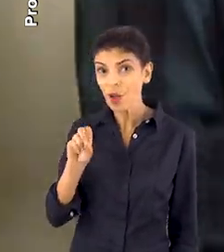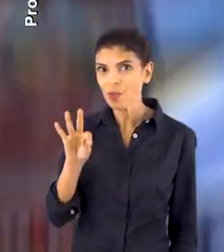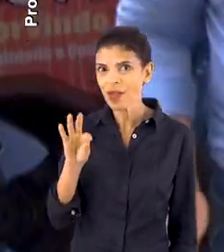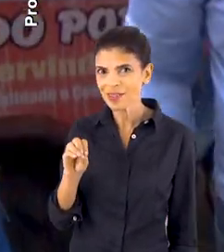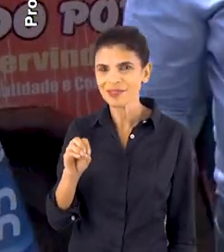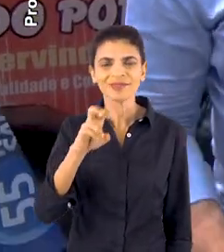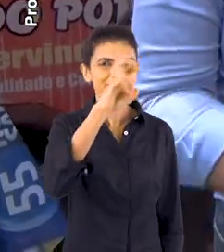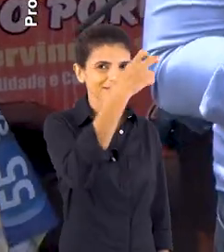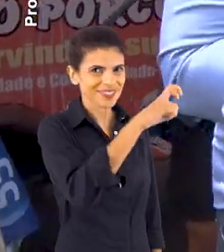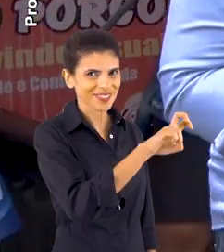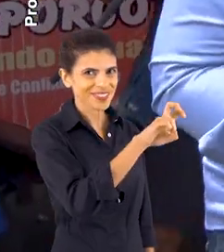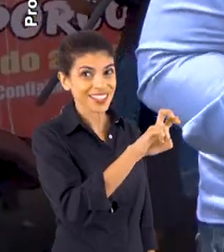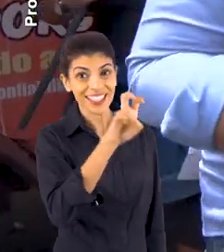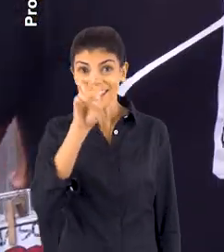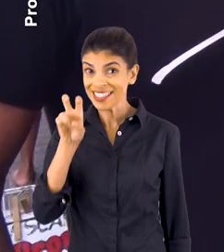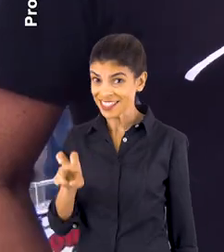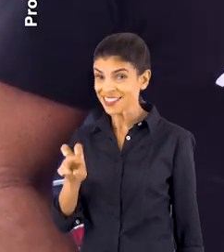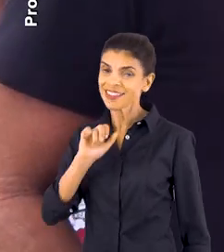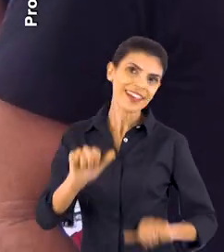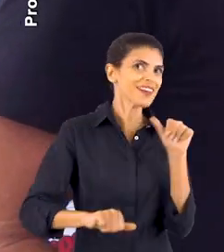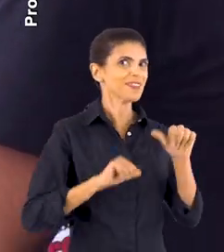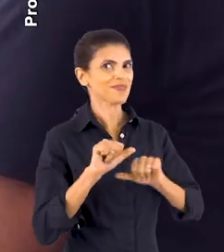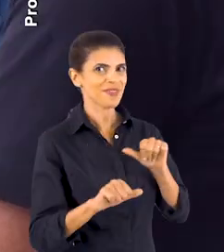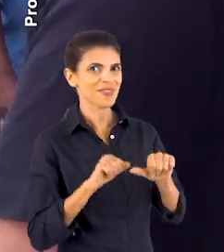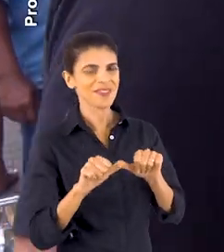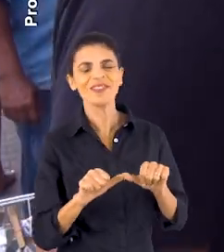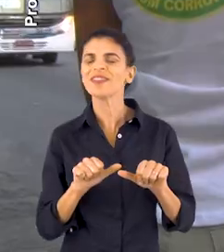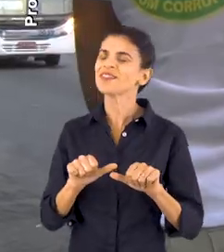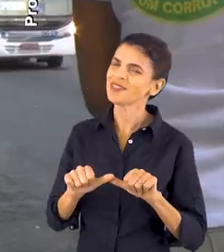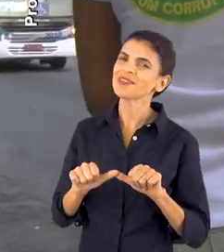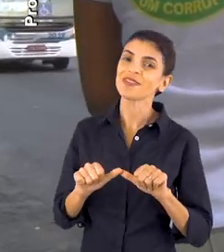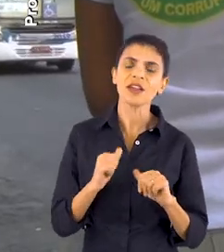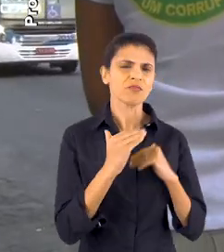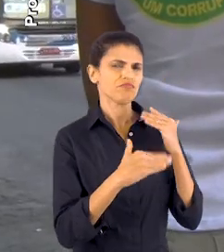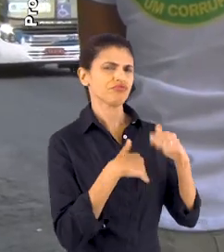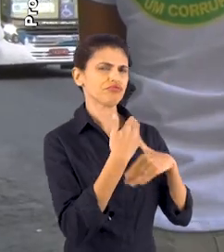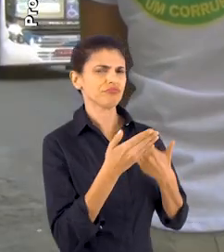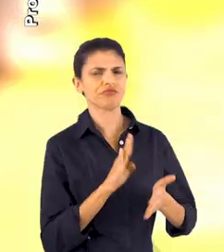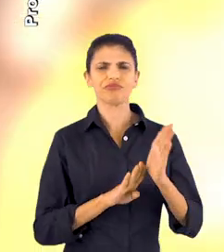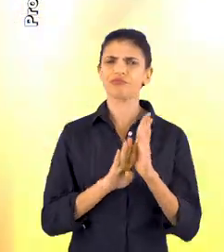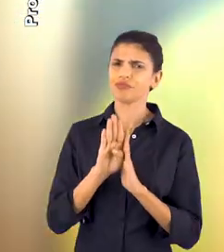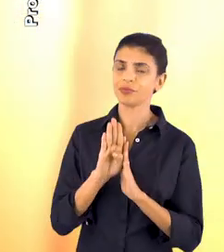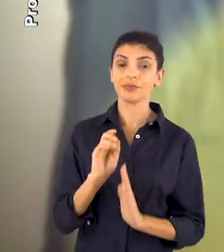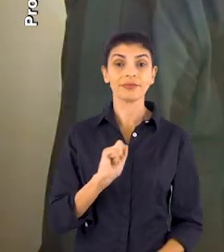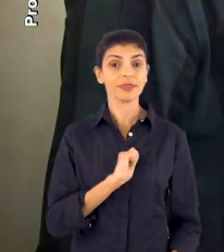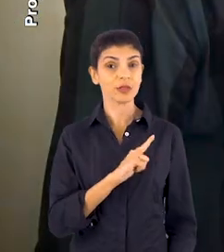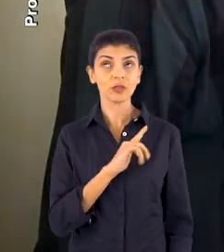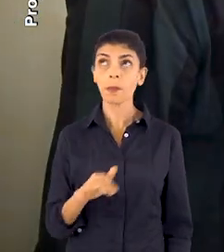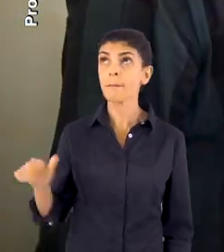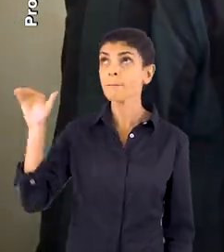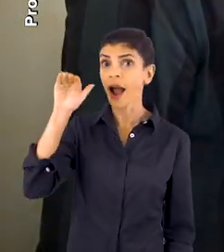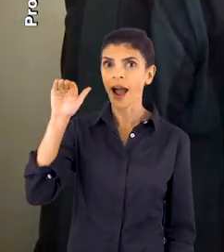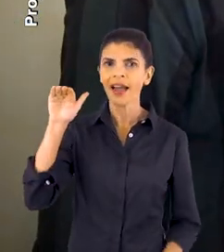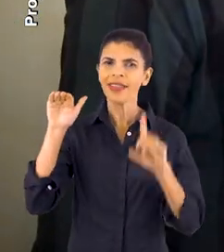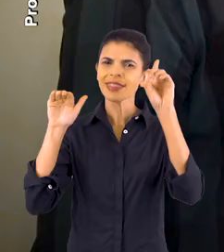Salles. Transformação. Roberto Salles. 55 é desenvolvimento. São Gonçalo